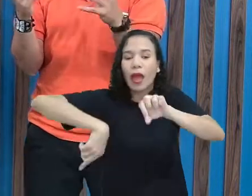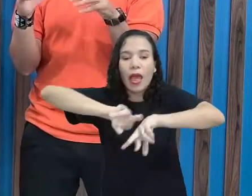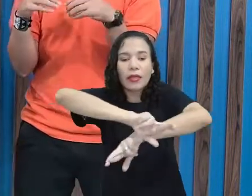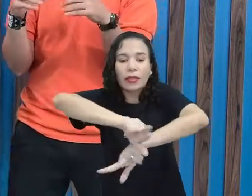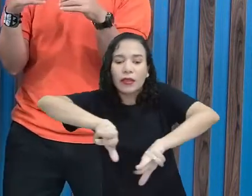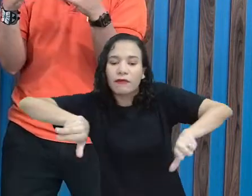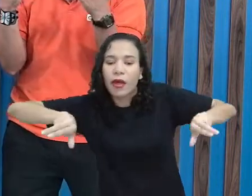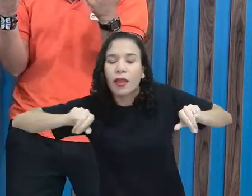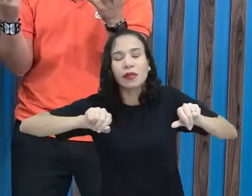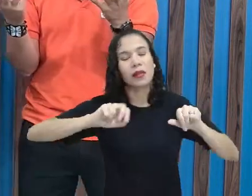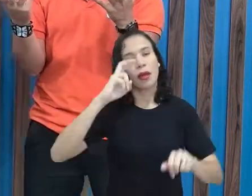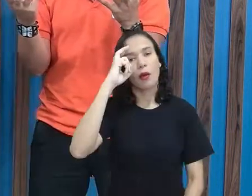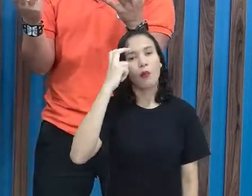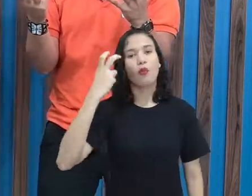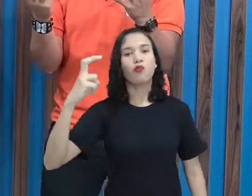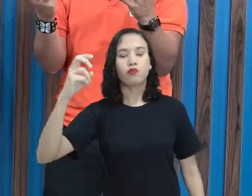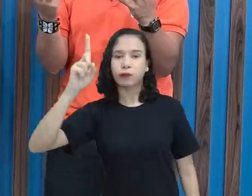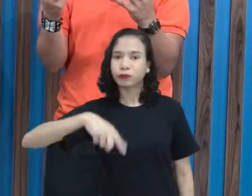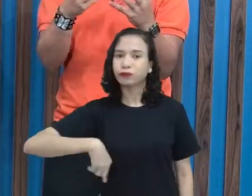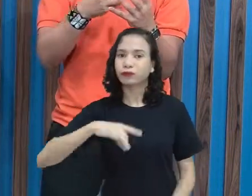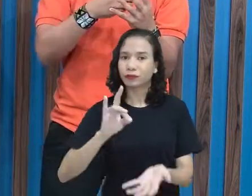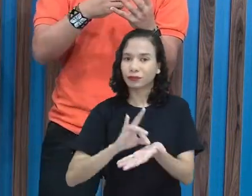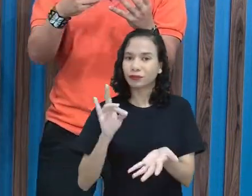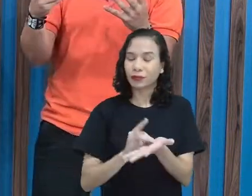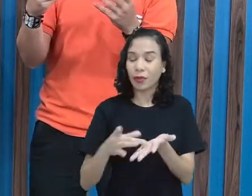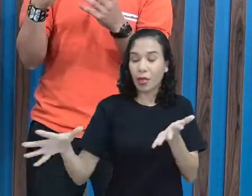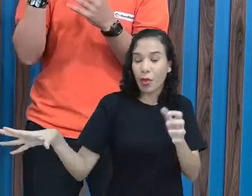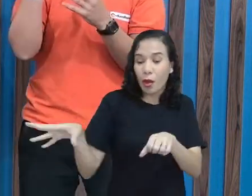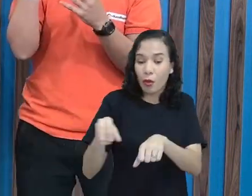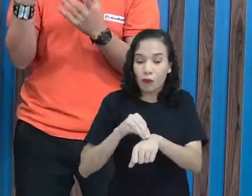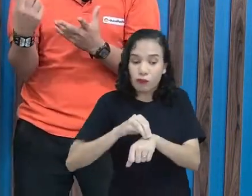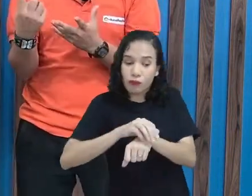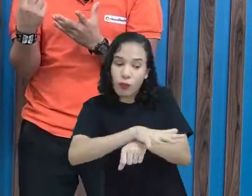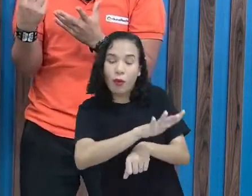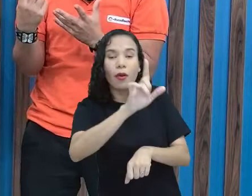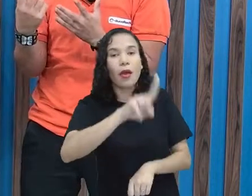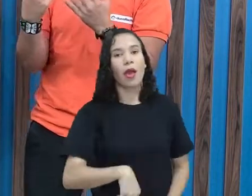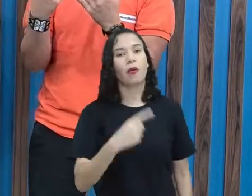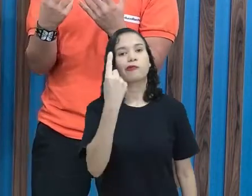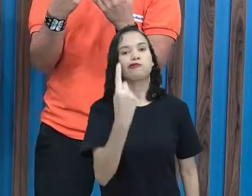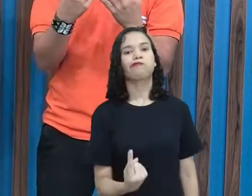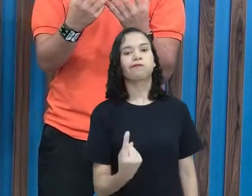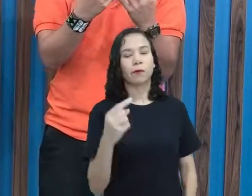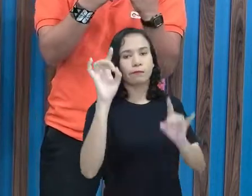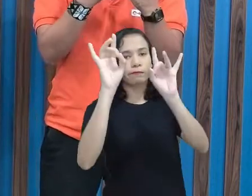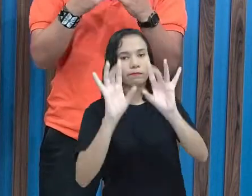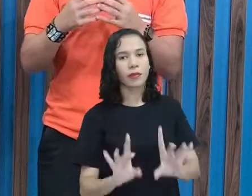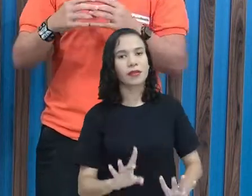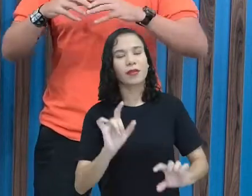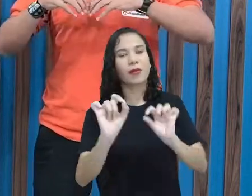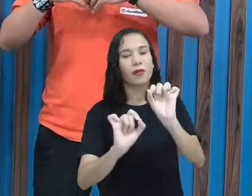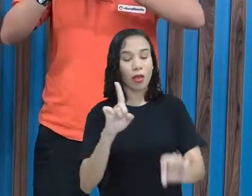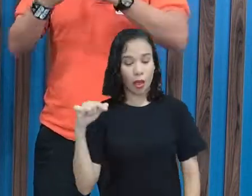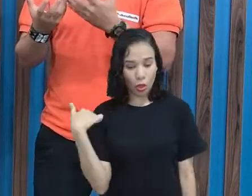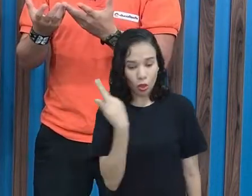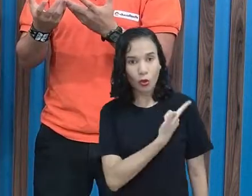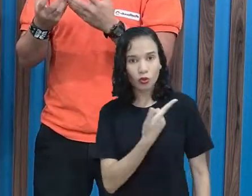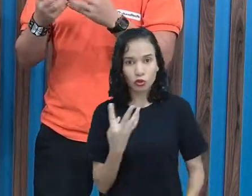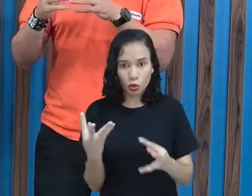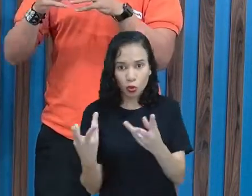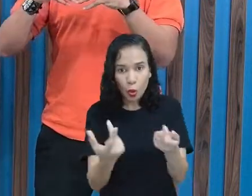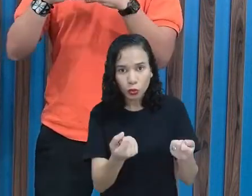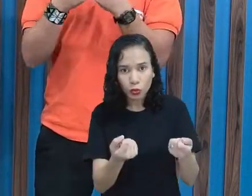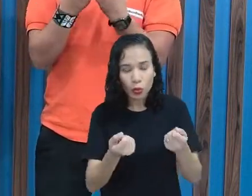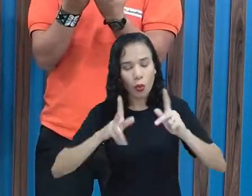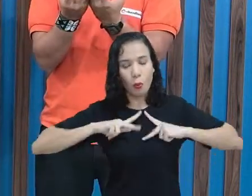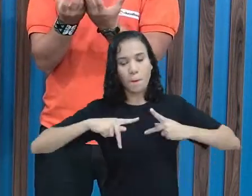cultural, essa diversidade cultural, ela é perpassada por uma coisa única, que é o fato da gente ser humano, né?